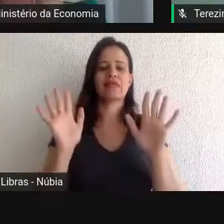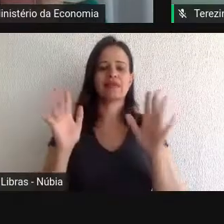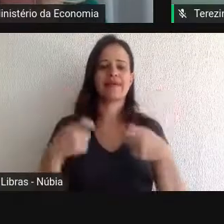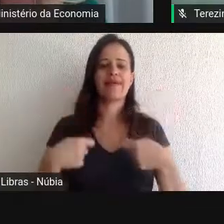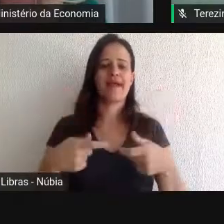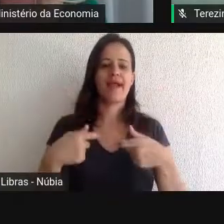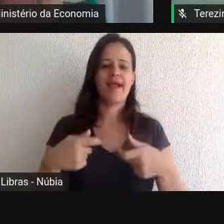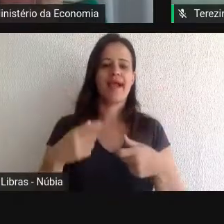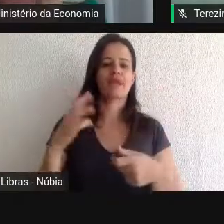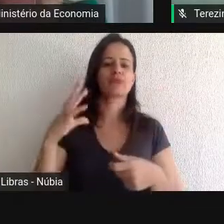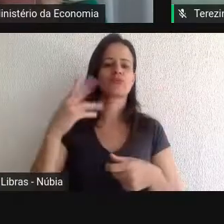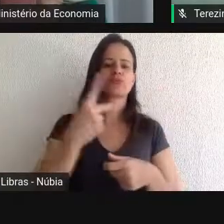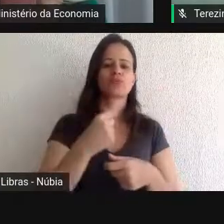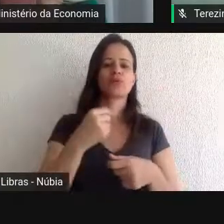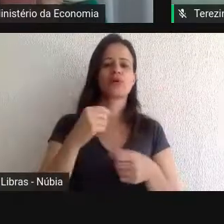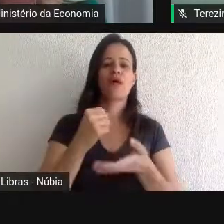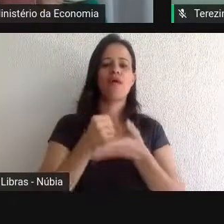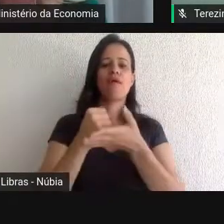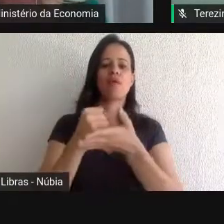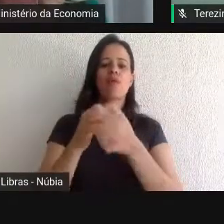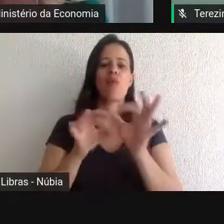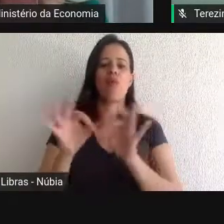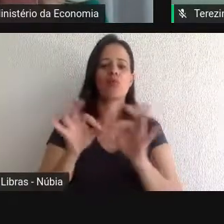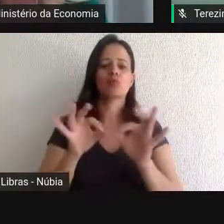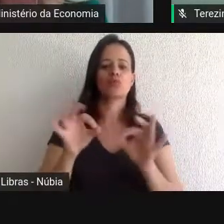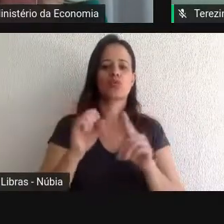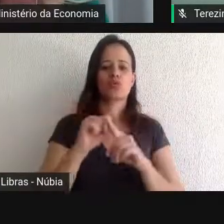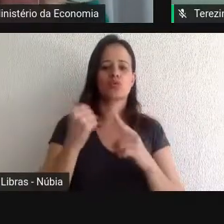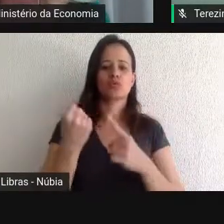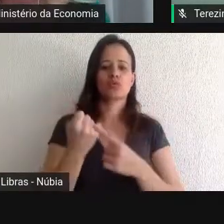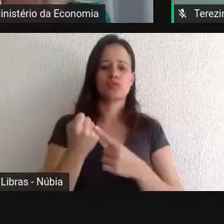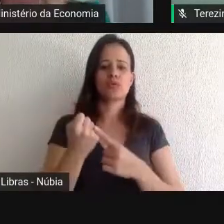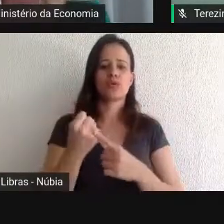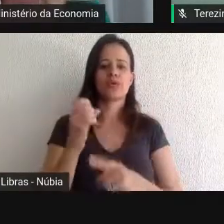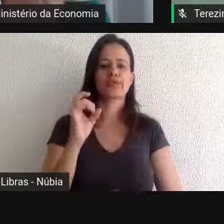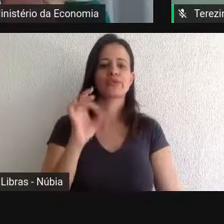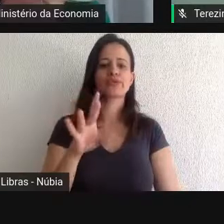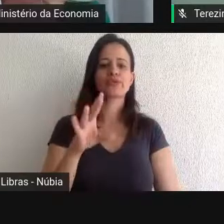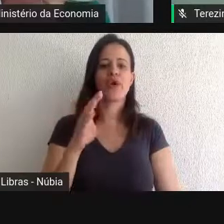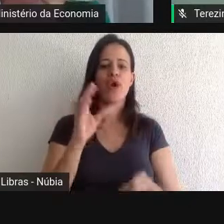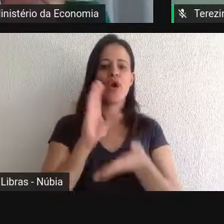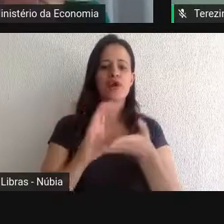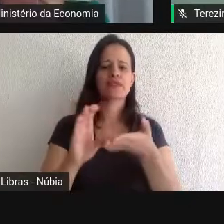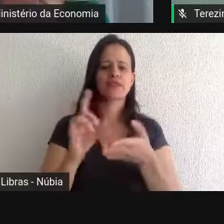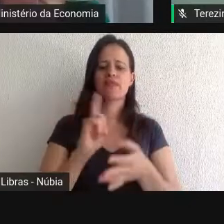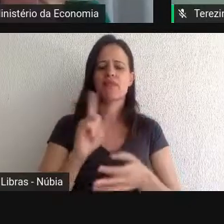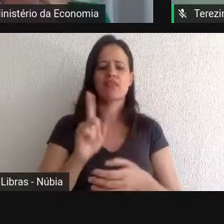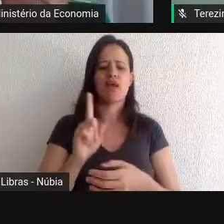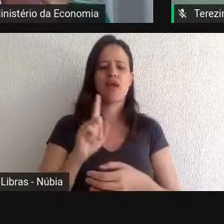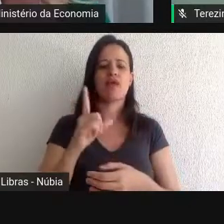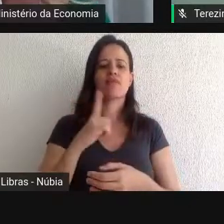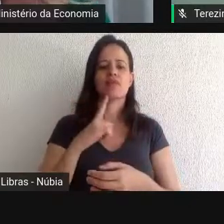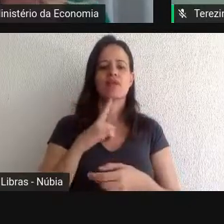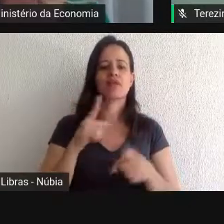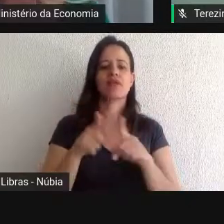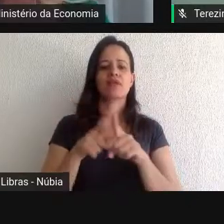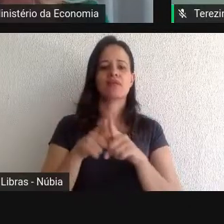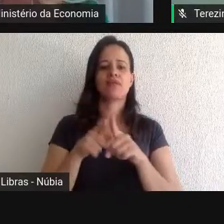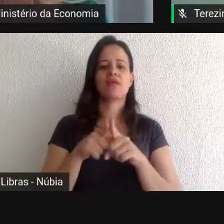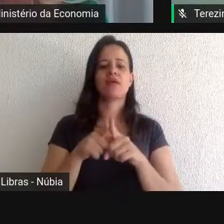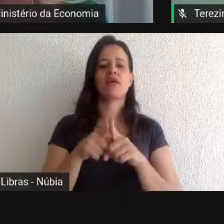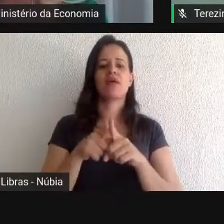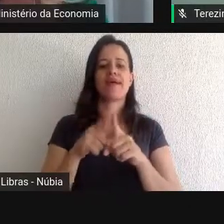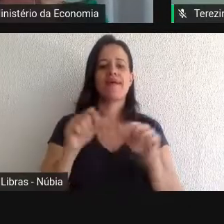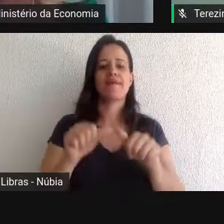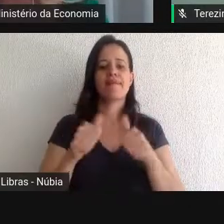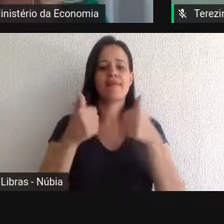todas as esferas que contribui para o controle social. Não só em relação ao orçamento, e aí fazer um elogio até ao aprimoramento